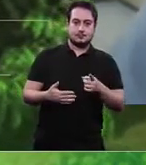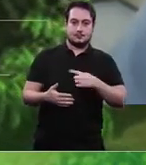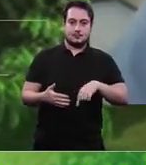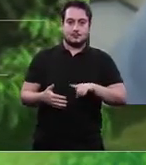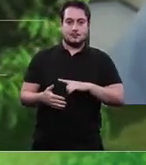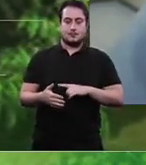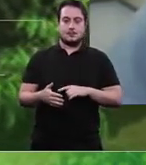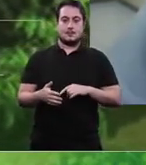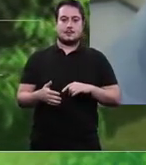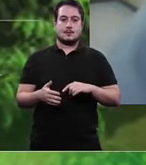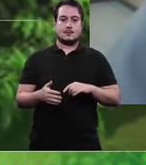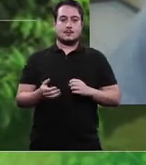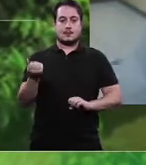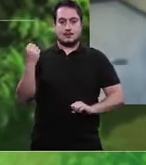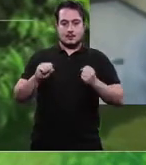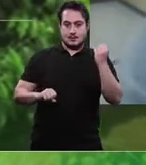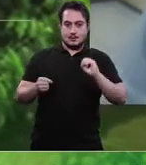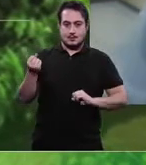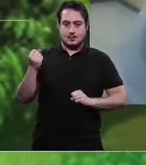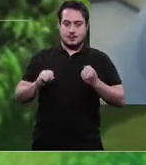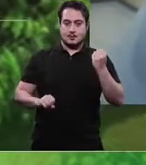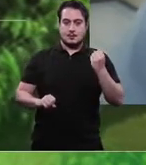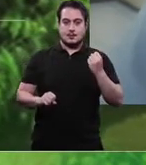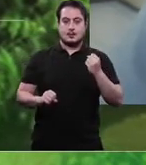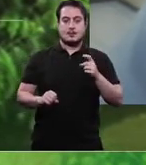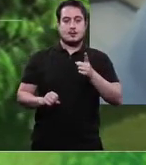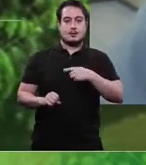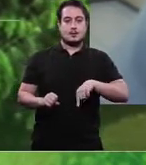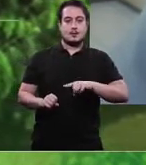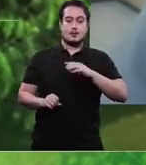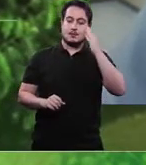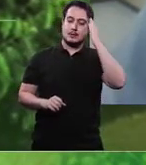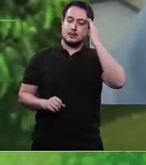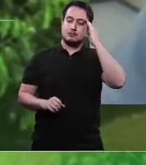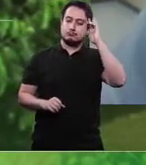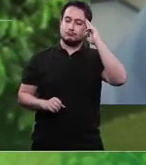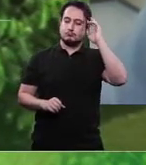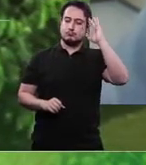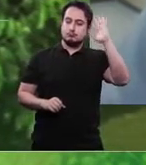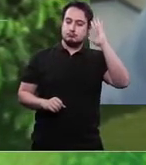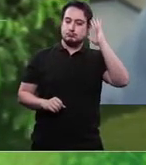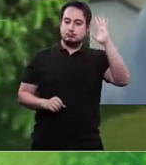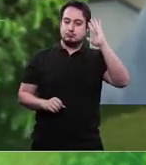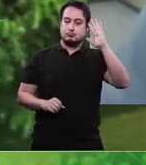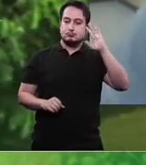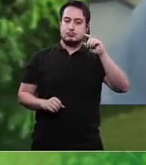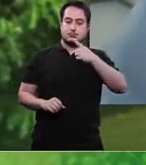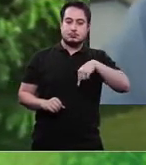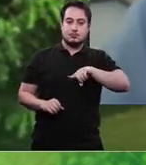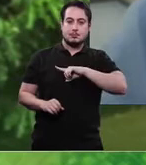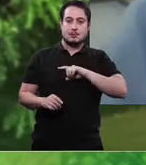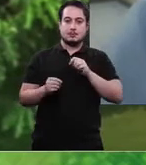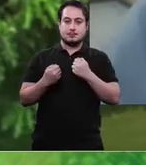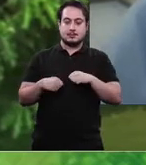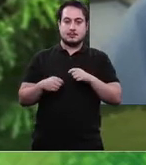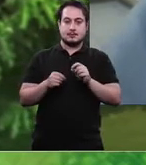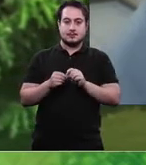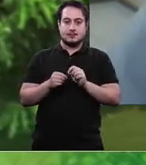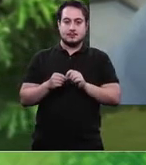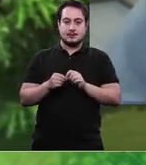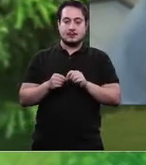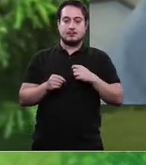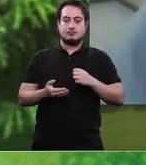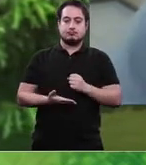qualquer indústria. Então, Francisco, eu entendo que é uma reflexão que nós brasileiros precisamos fazer. E fazer no sentido de